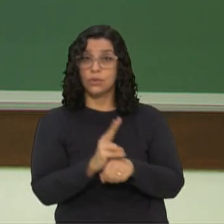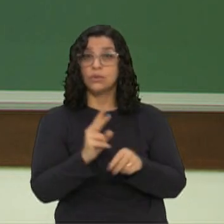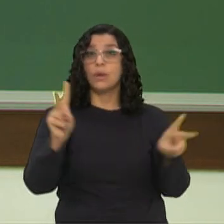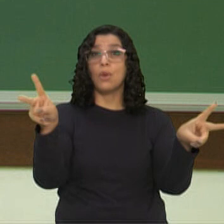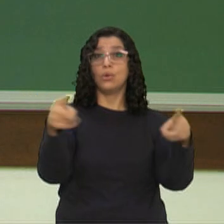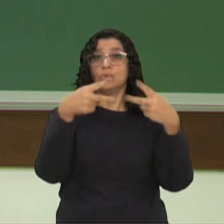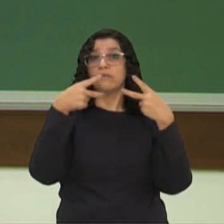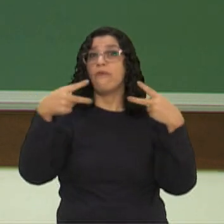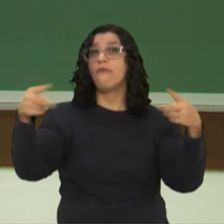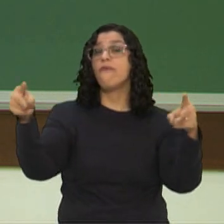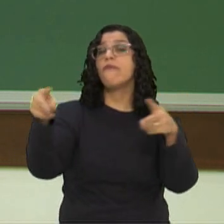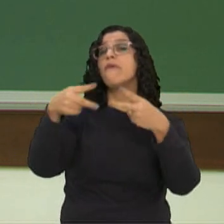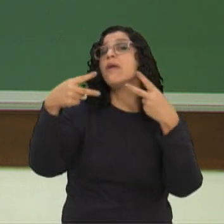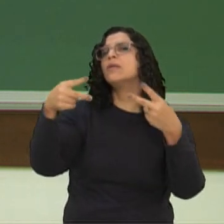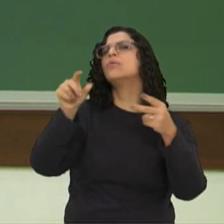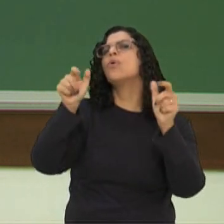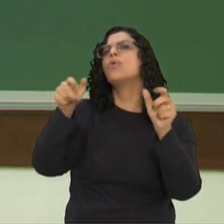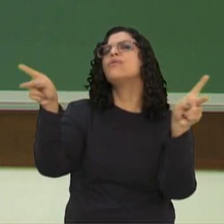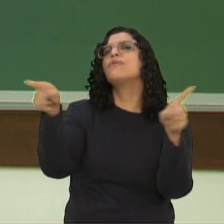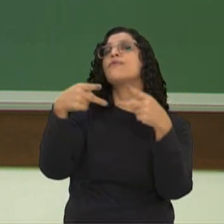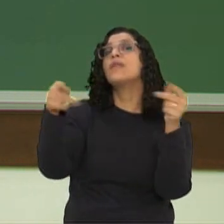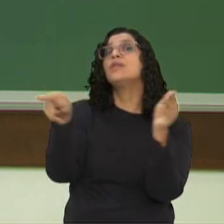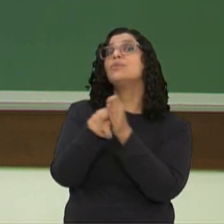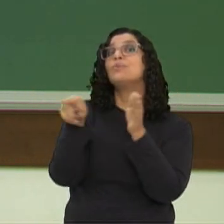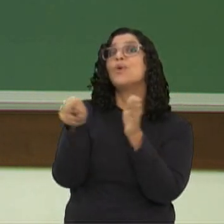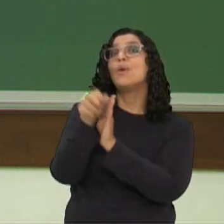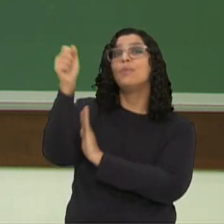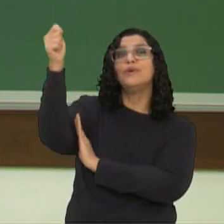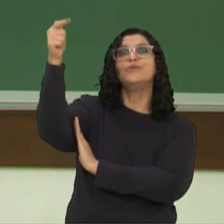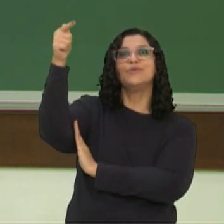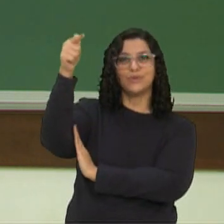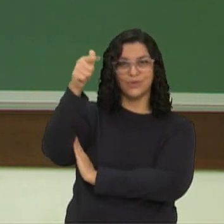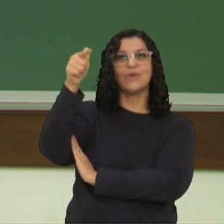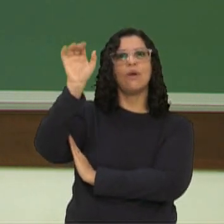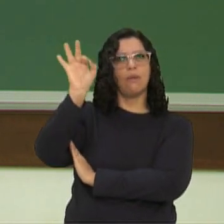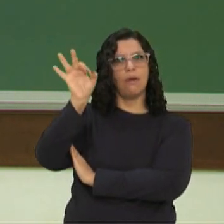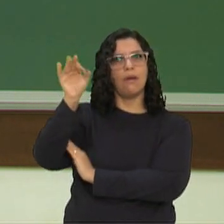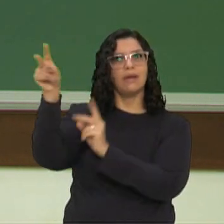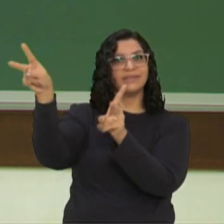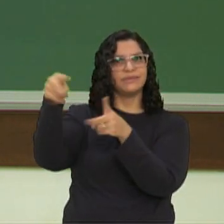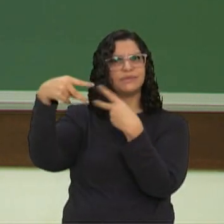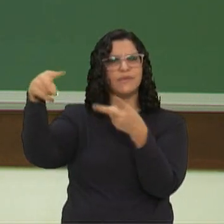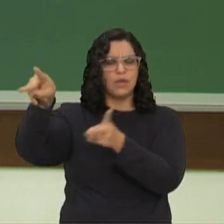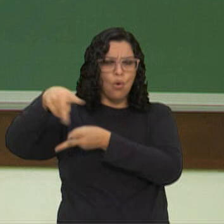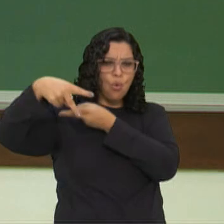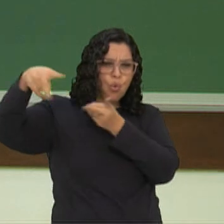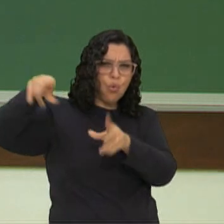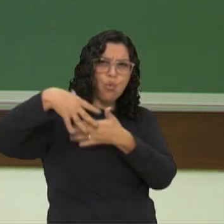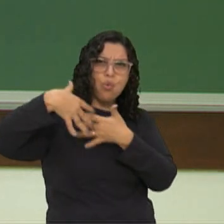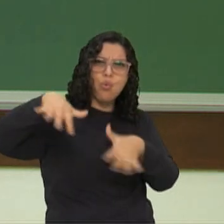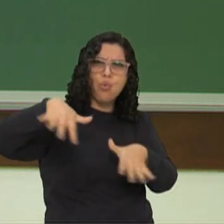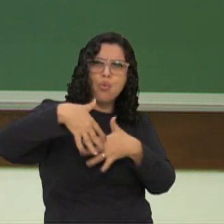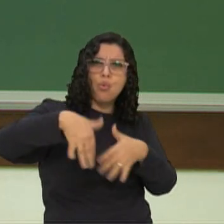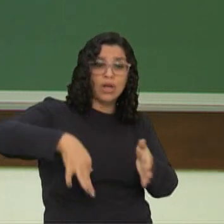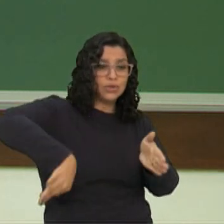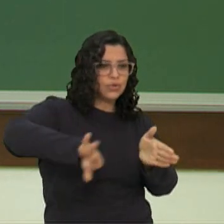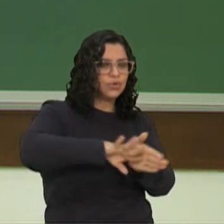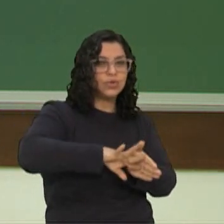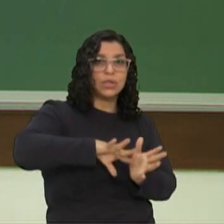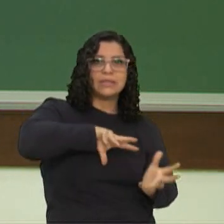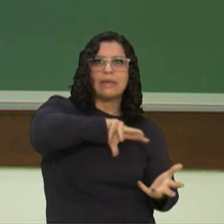ventos solares, né, que eles, se não houvesse esse magnetismo, haveria uma invasão desses ventos